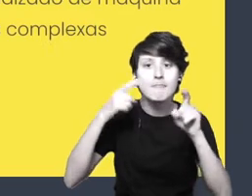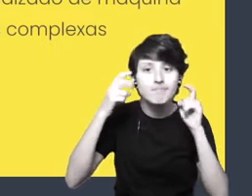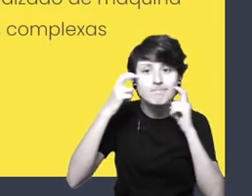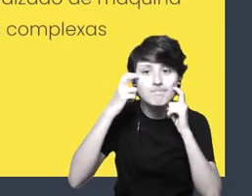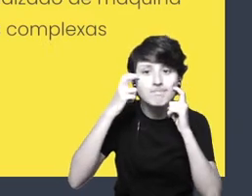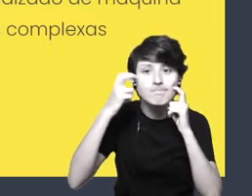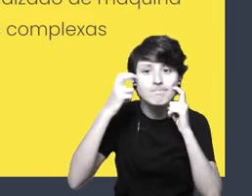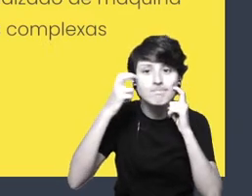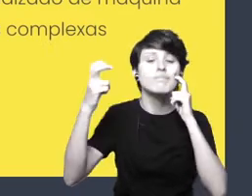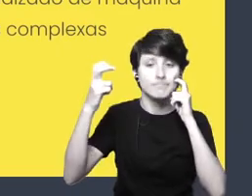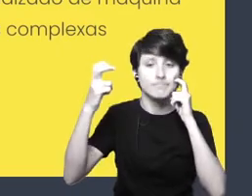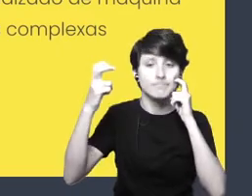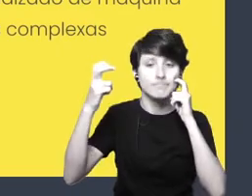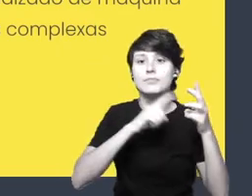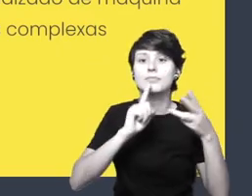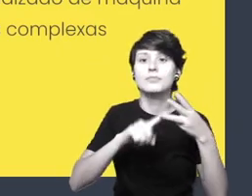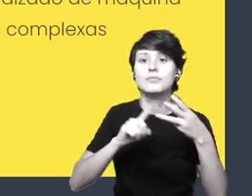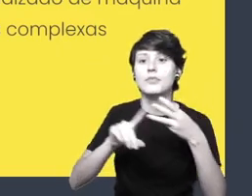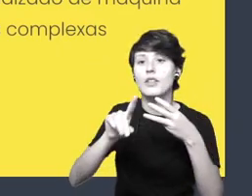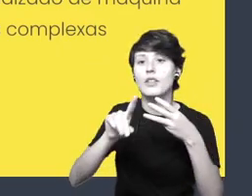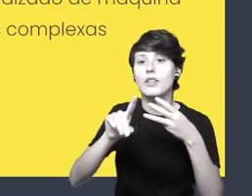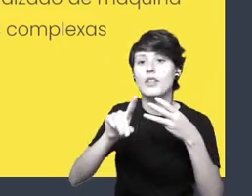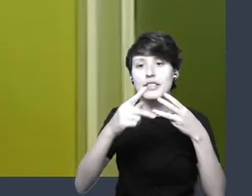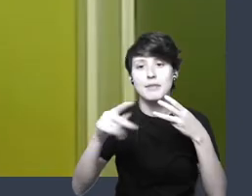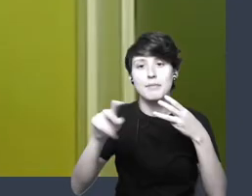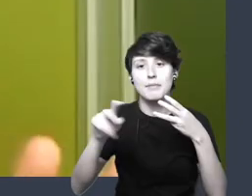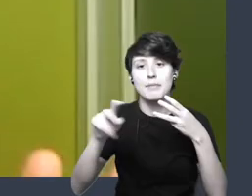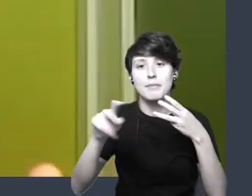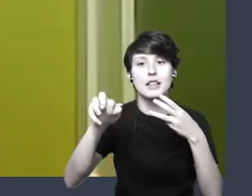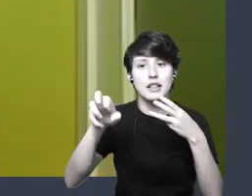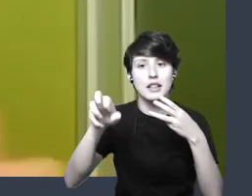o deep learning, que é um subgrupo da machine learning.